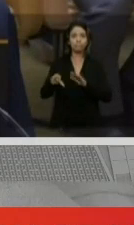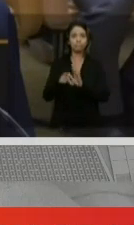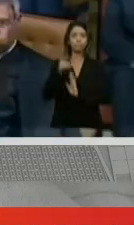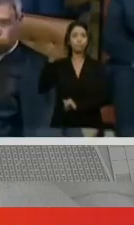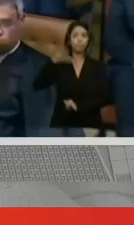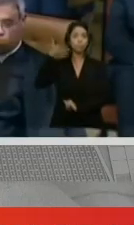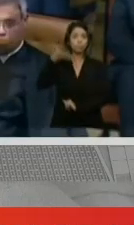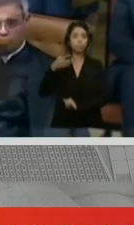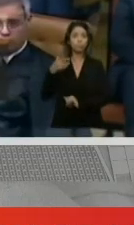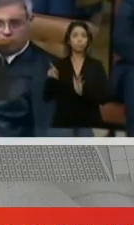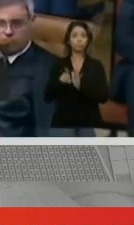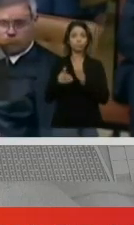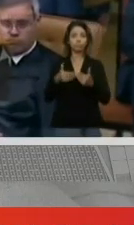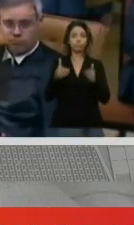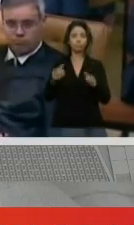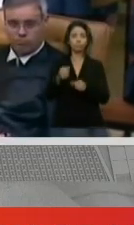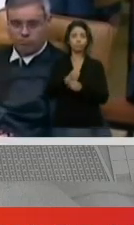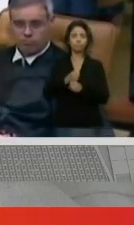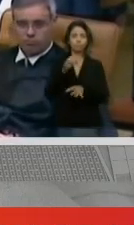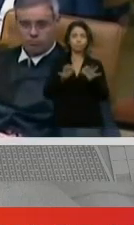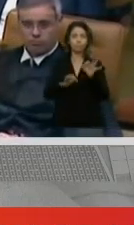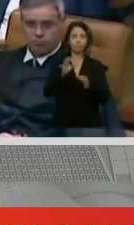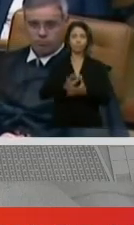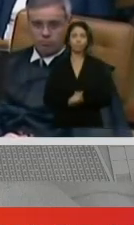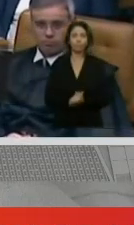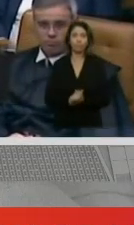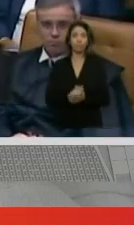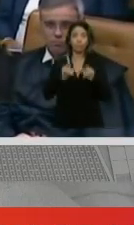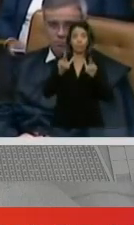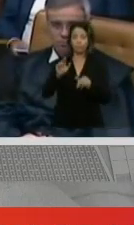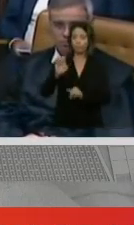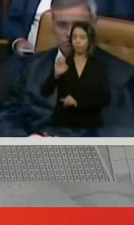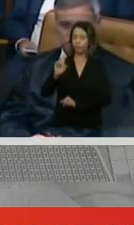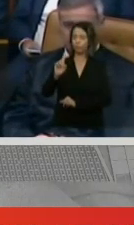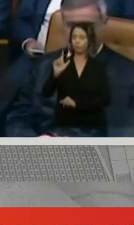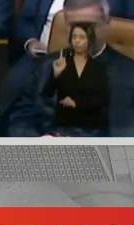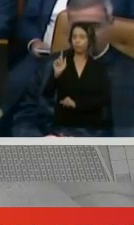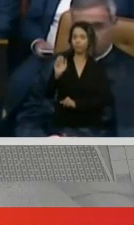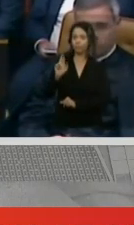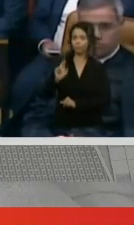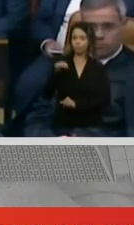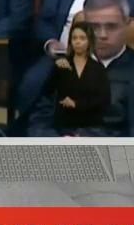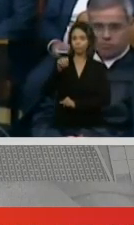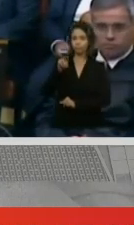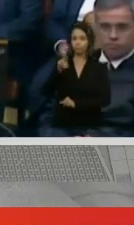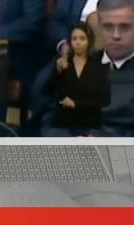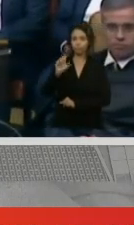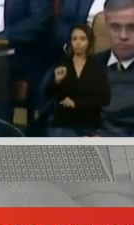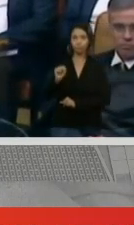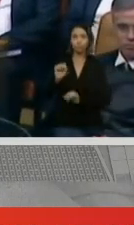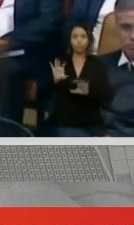importante, Paulo, nesse momento, dizer o seguinte, que não existe sistema político